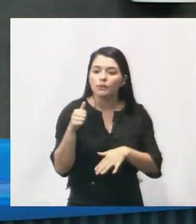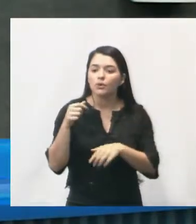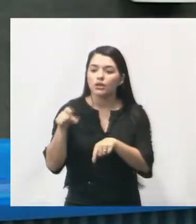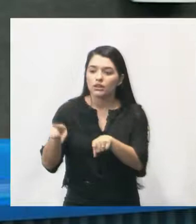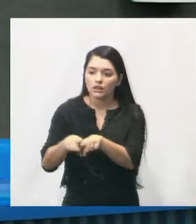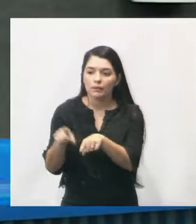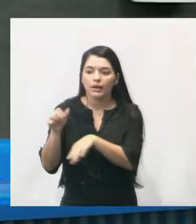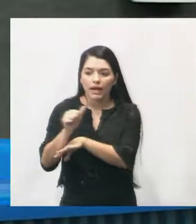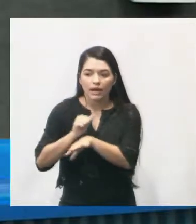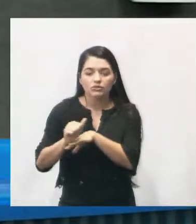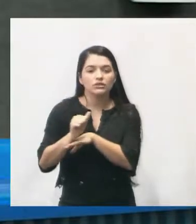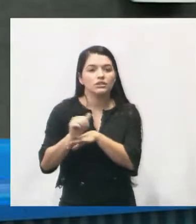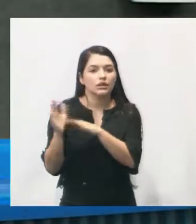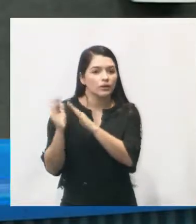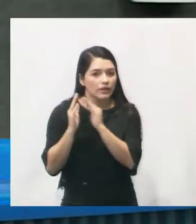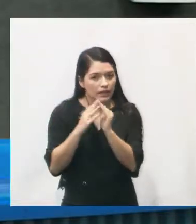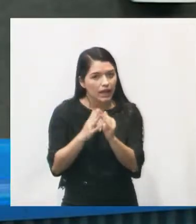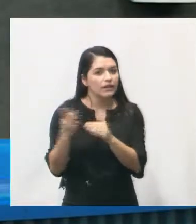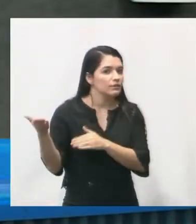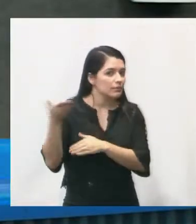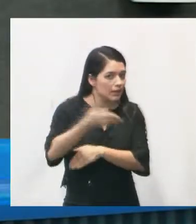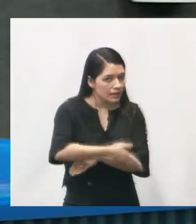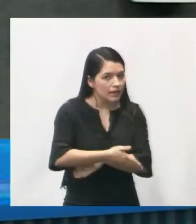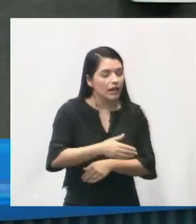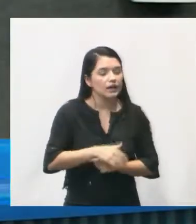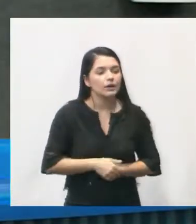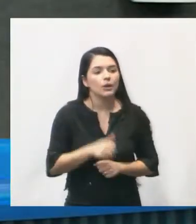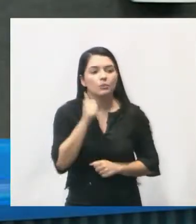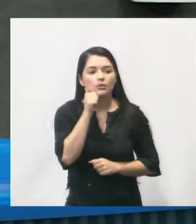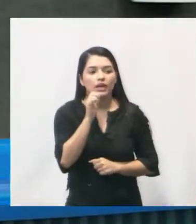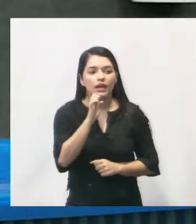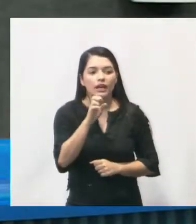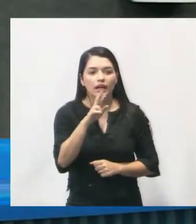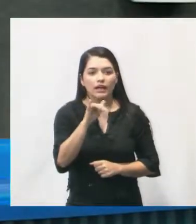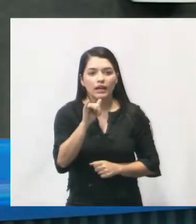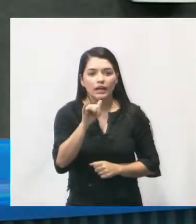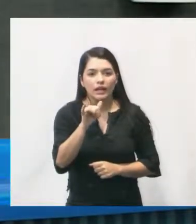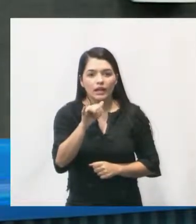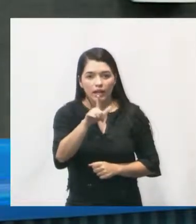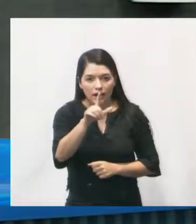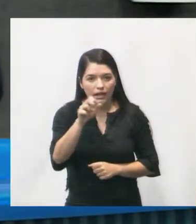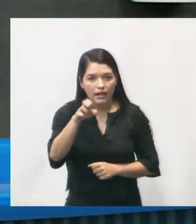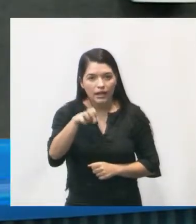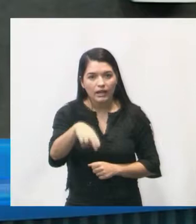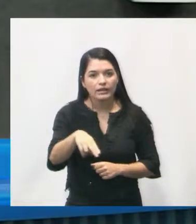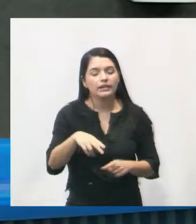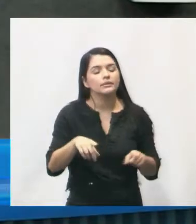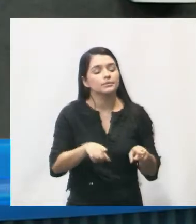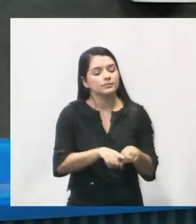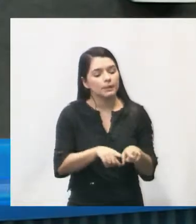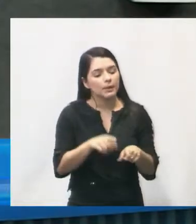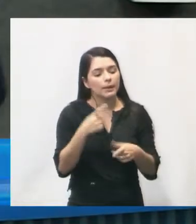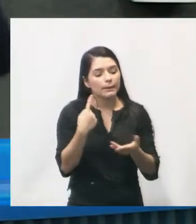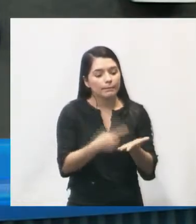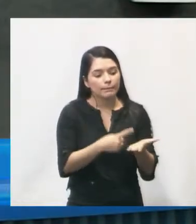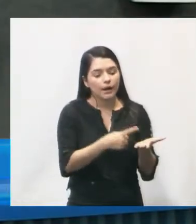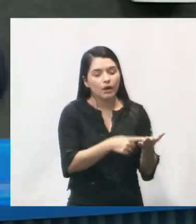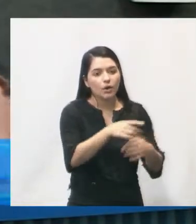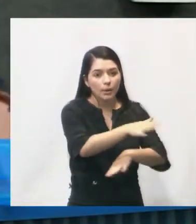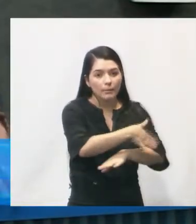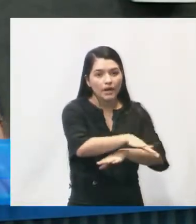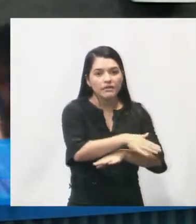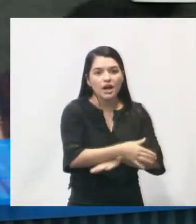nossa querida Hélida Regina, que ficou à frente também junto conosco. E aí, Naquele local, na Praça 3 de Maio, se reuniu quase